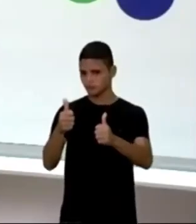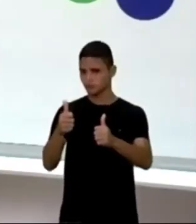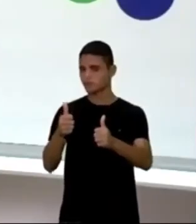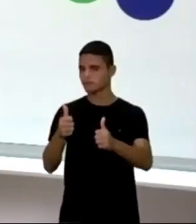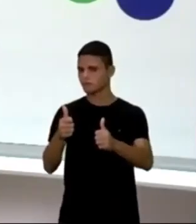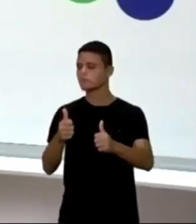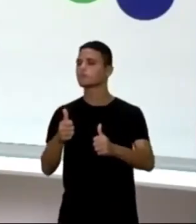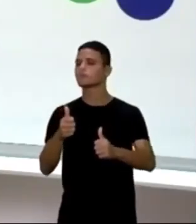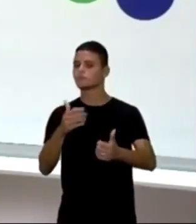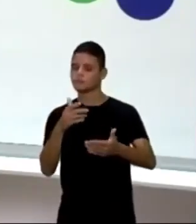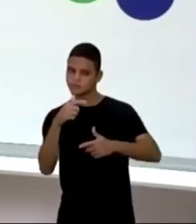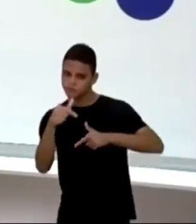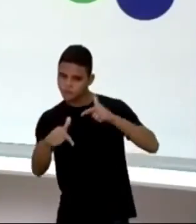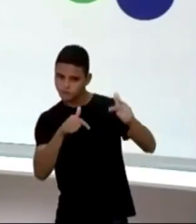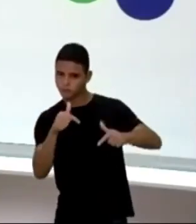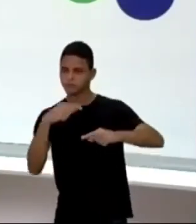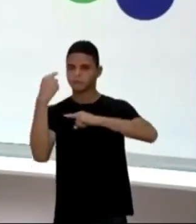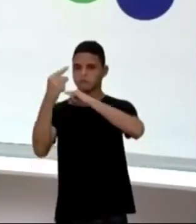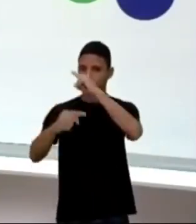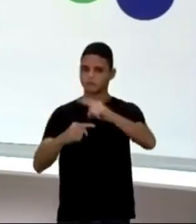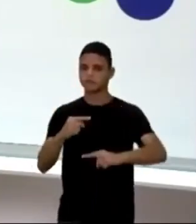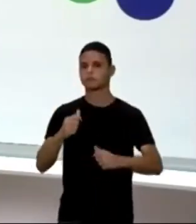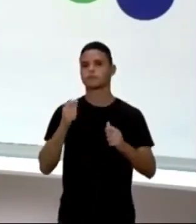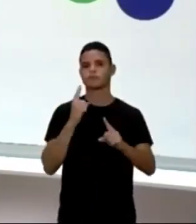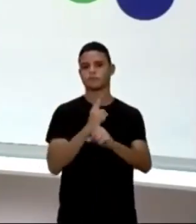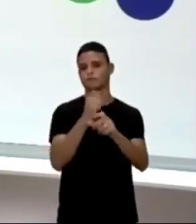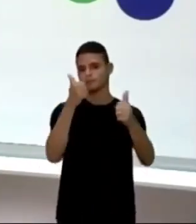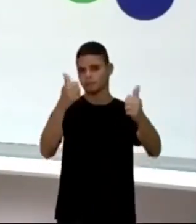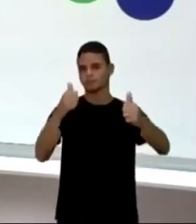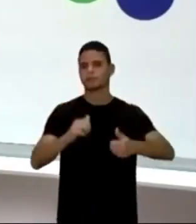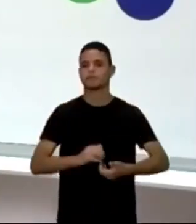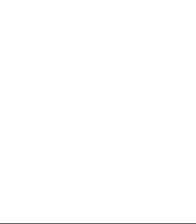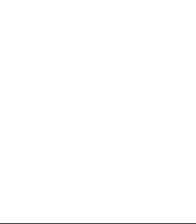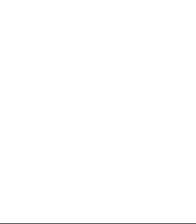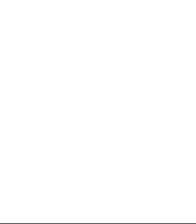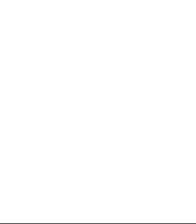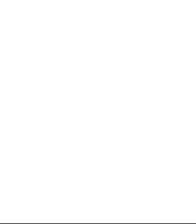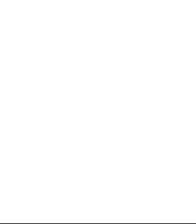trabalhar sobre isso, depois a gente conversa um pouquinho mais. Valeu!